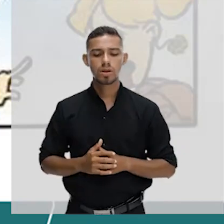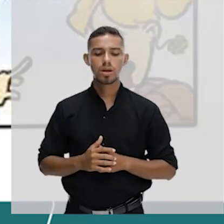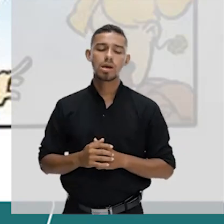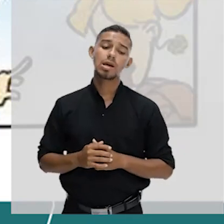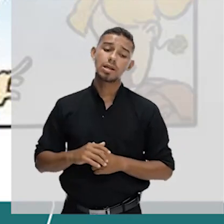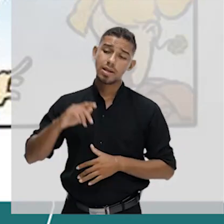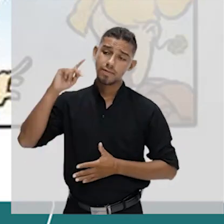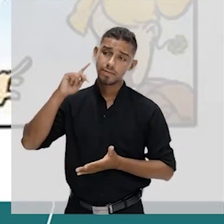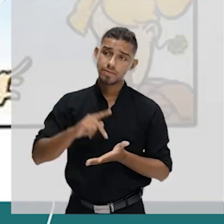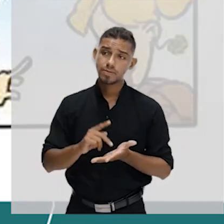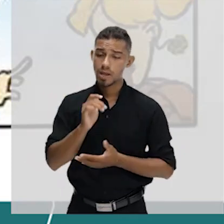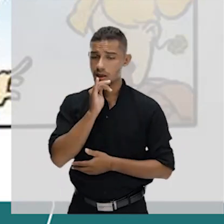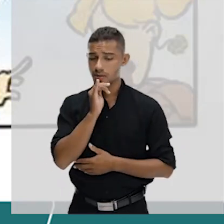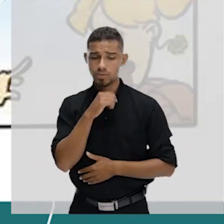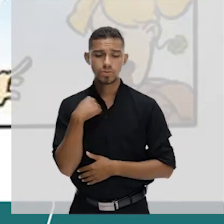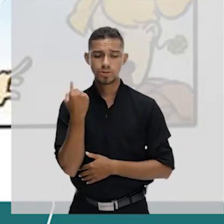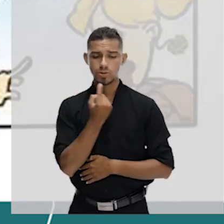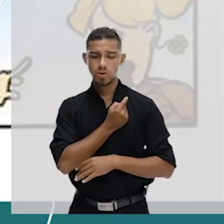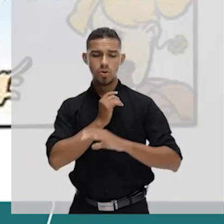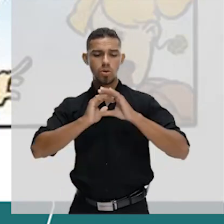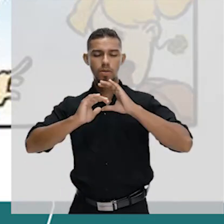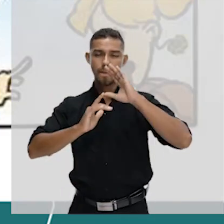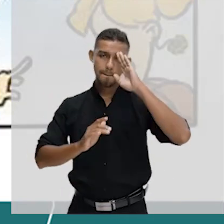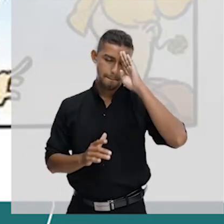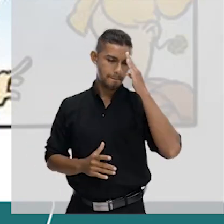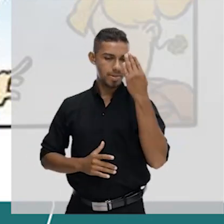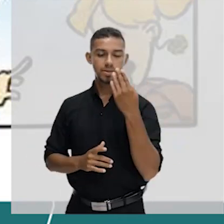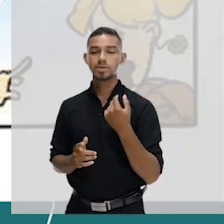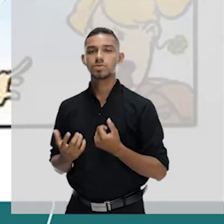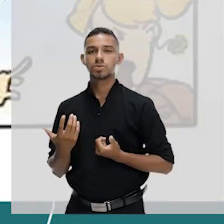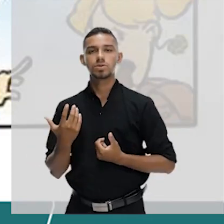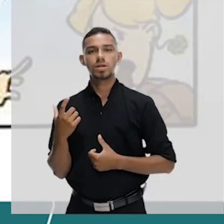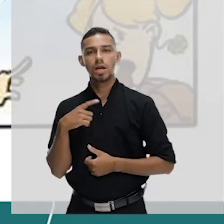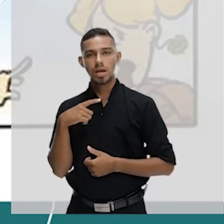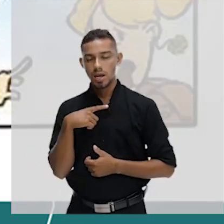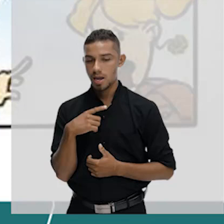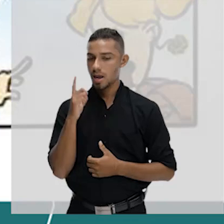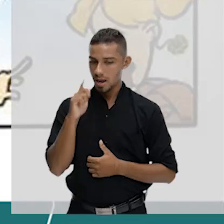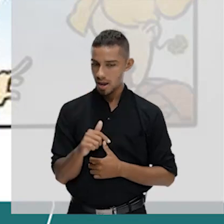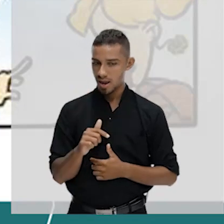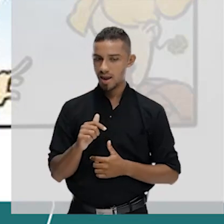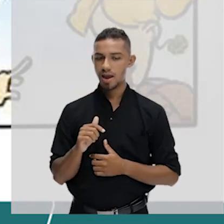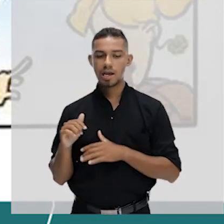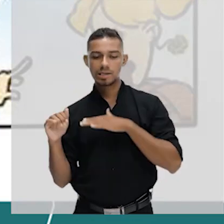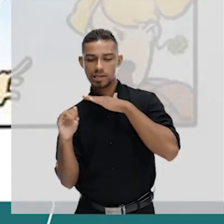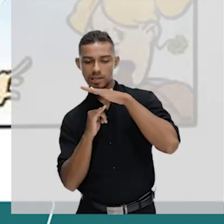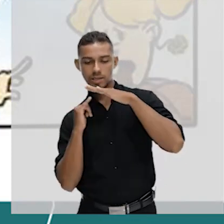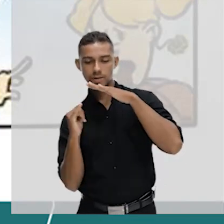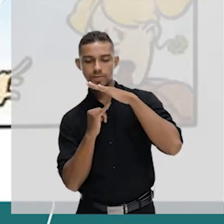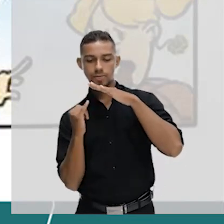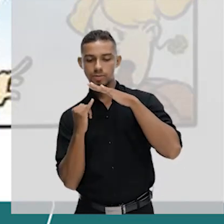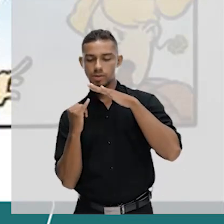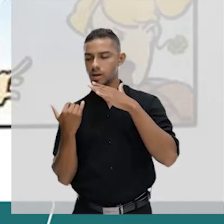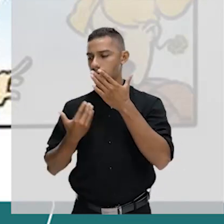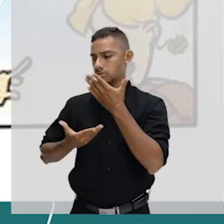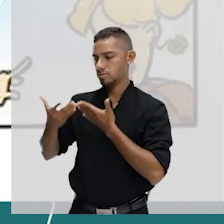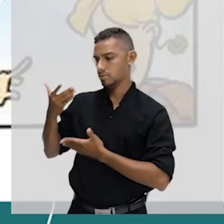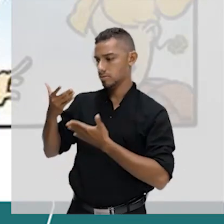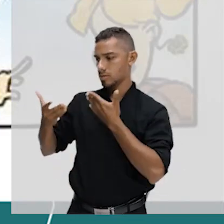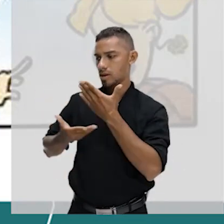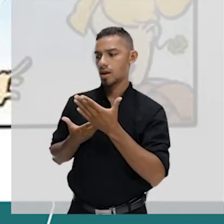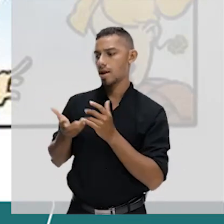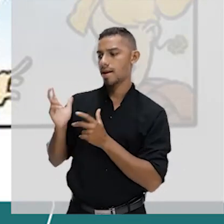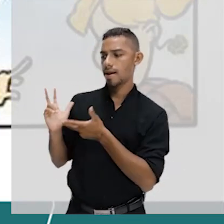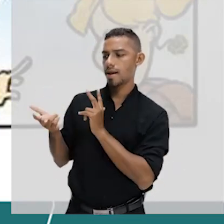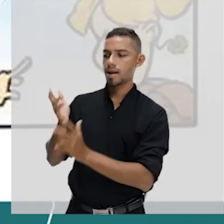Na verdade, quando nós nos comunicamos, principalmente quando essa comunicação é uma comunicação informal, é algo coloquial, estou